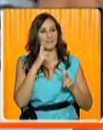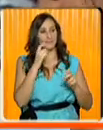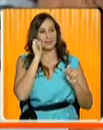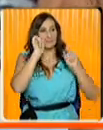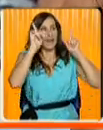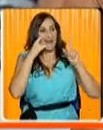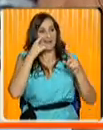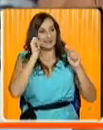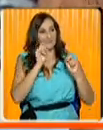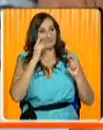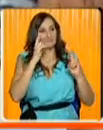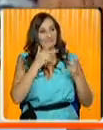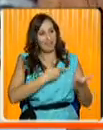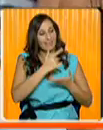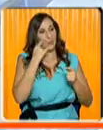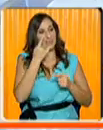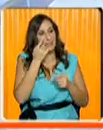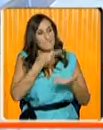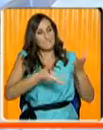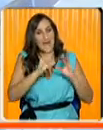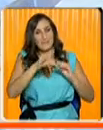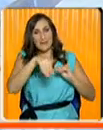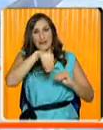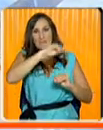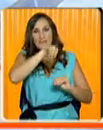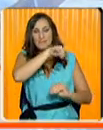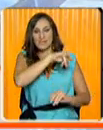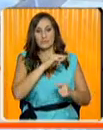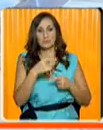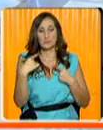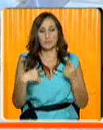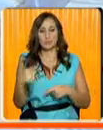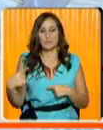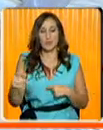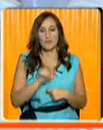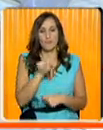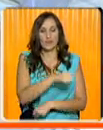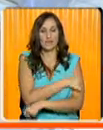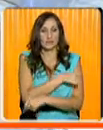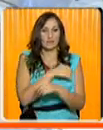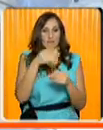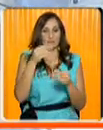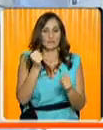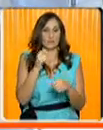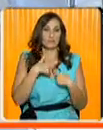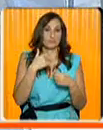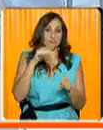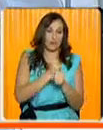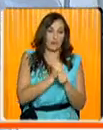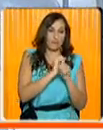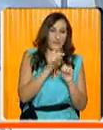descoberta, mas depois com o tempo e com o dia-a-dia, eu chego a casa dos ensaios, porque eu estou no Teatro Maria